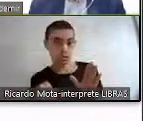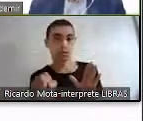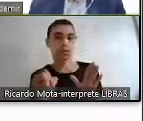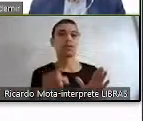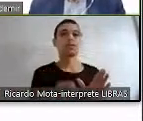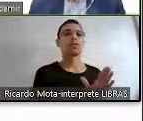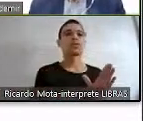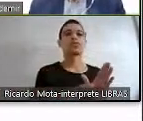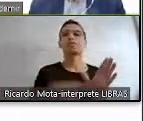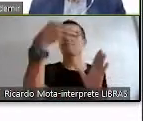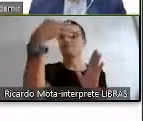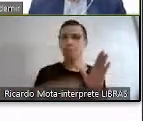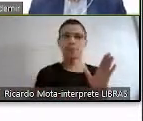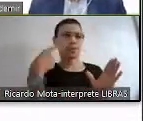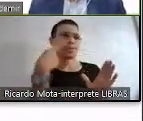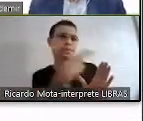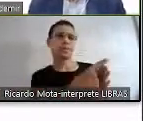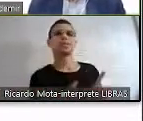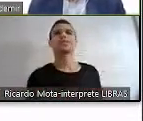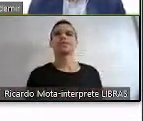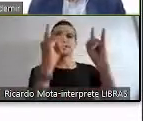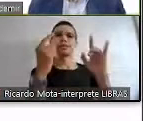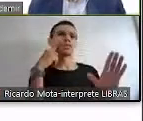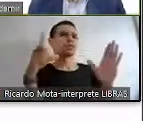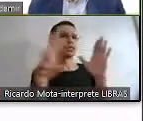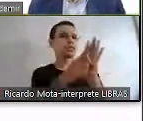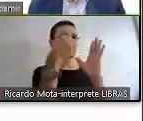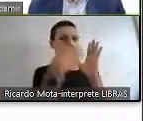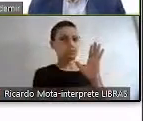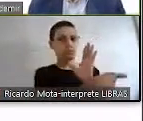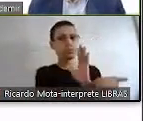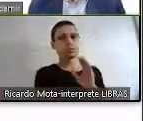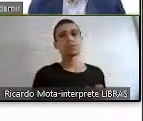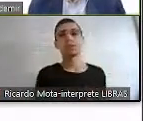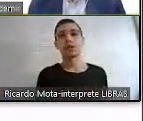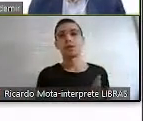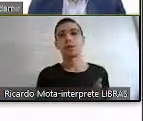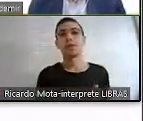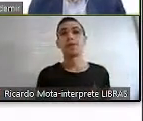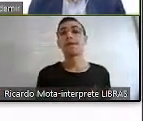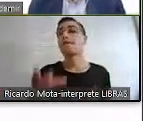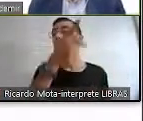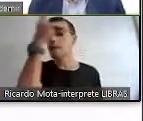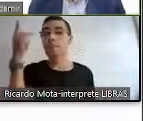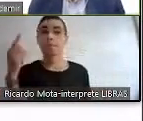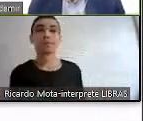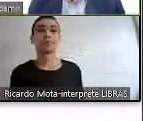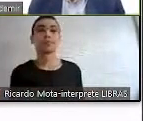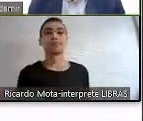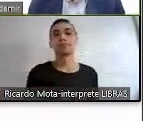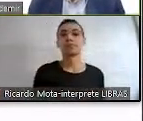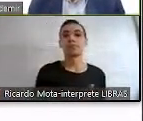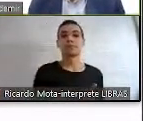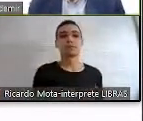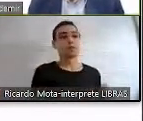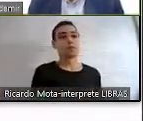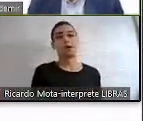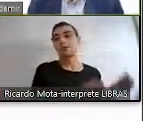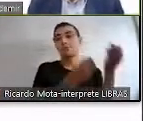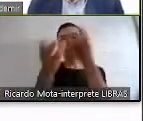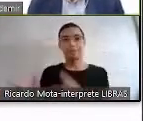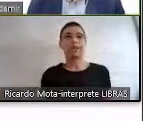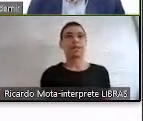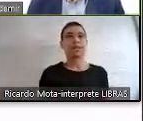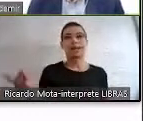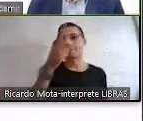da construção. Todo empreiteiro, construtor ou profissional, ao entregar ao seu proprietário, ao seu